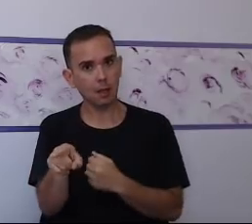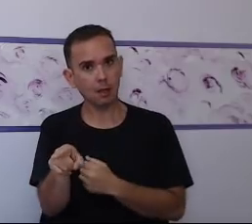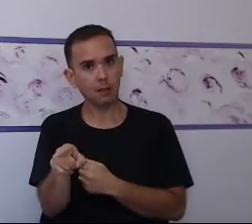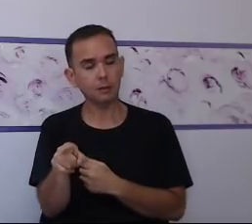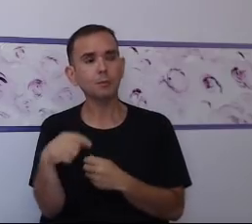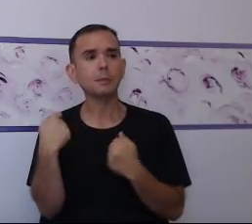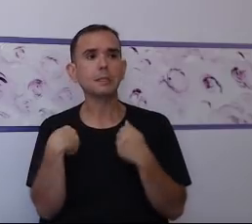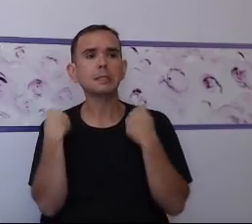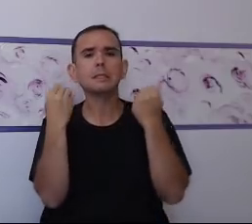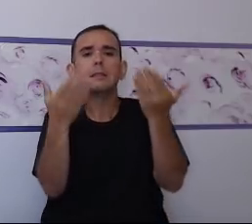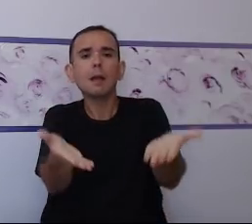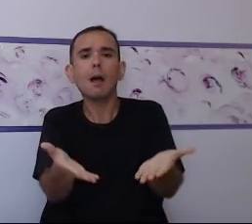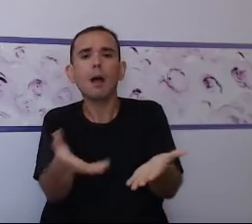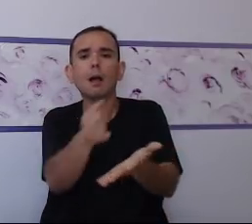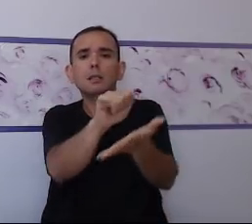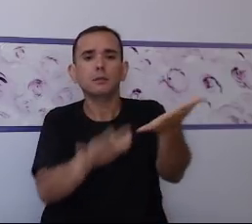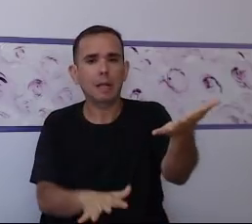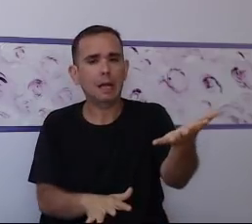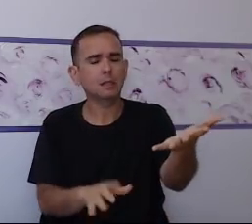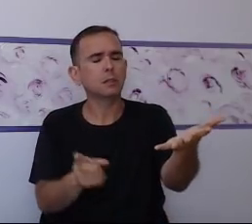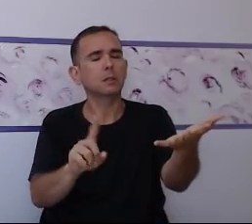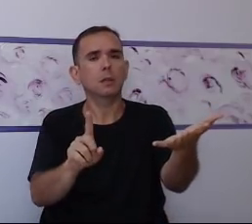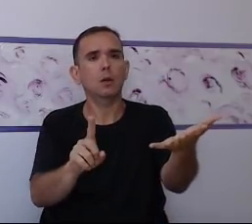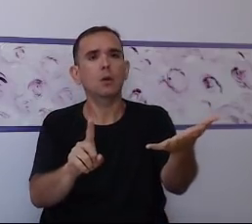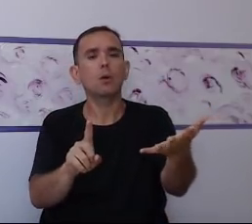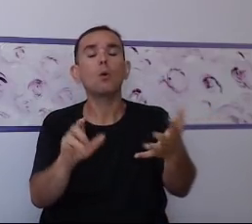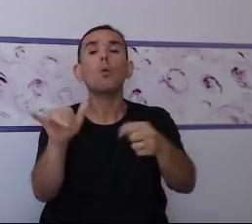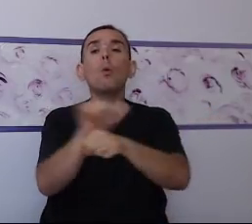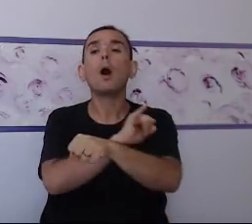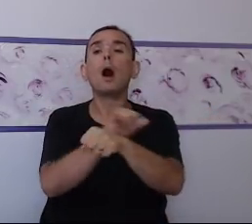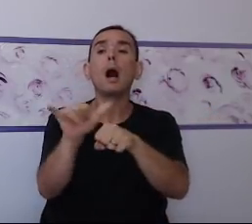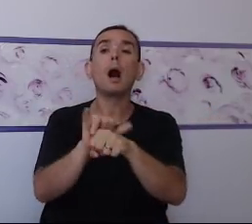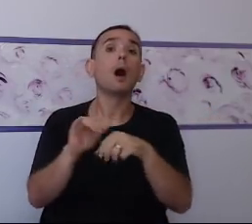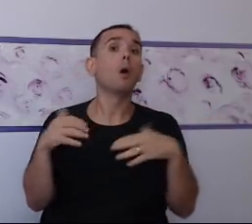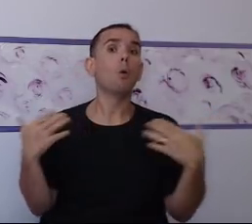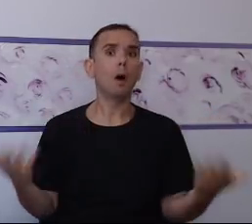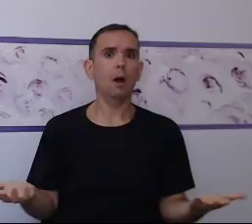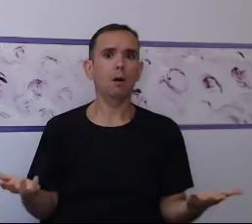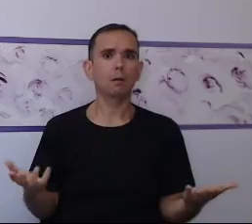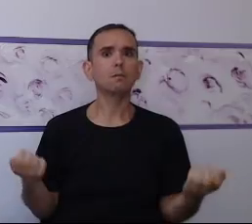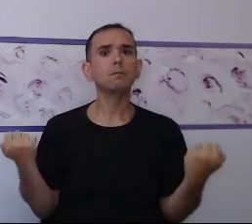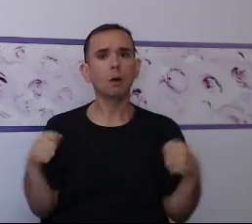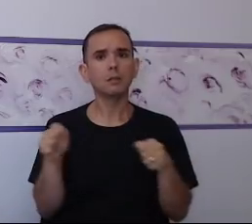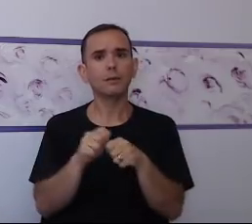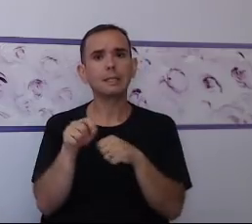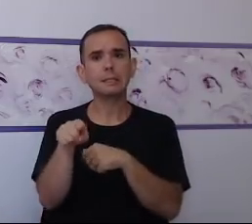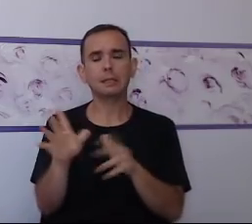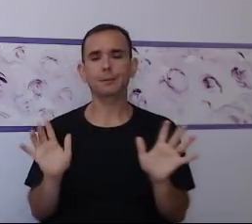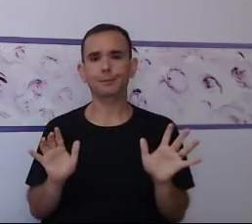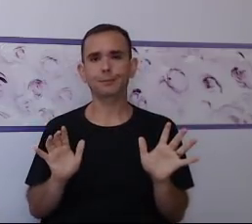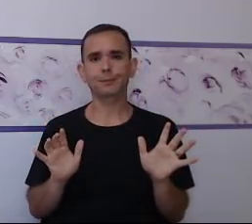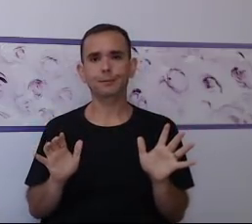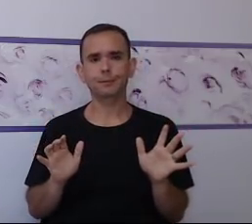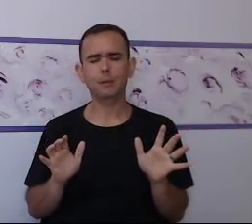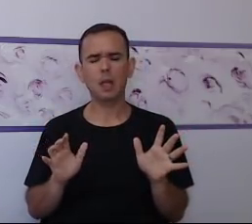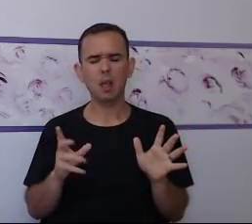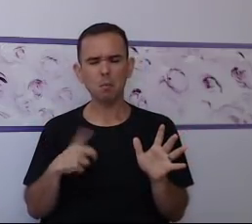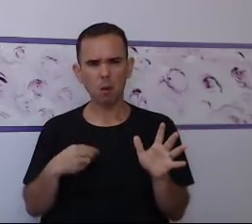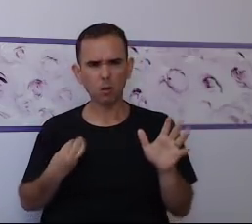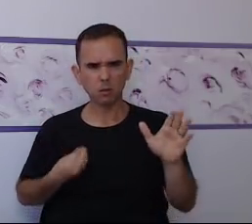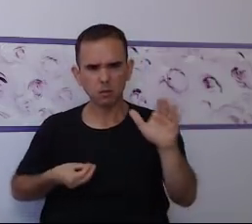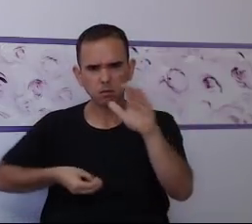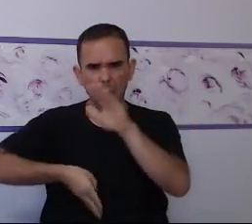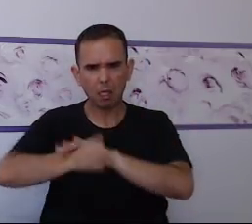que disponibilizar para ele não só a atividade, mas sim o recurso que ele vai precisar para realizar aquela atividade. Adianta eu mandar